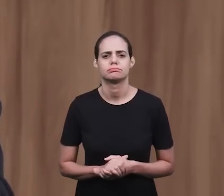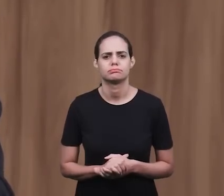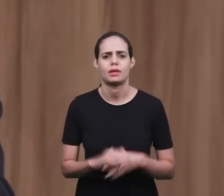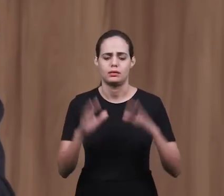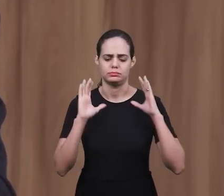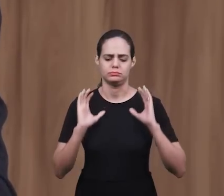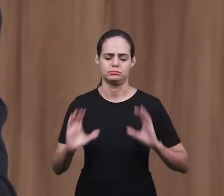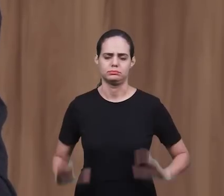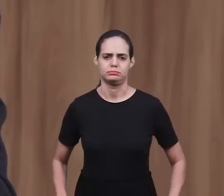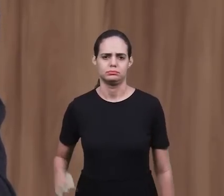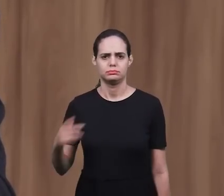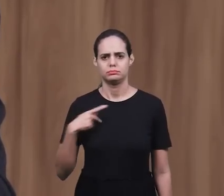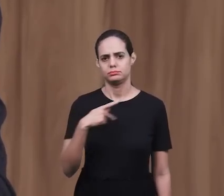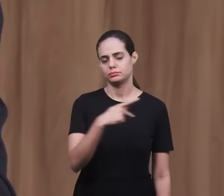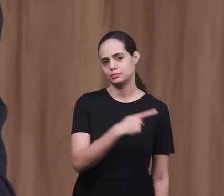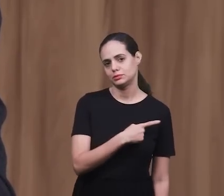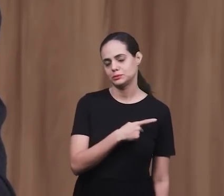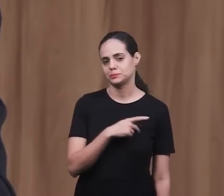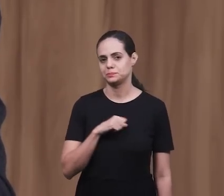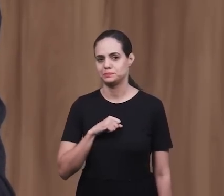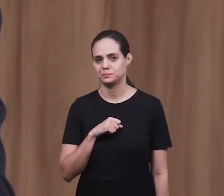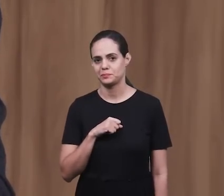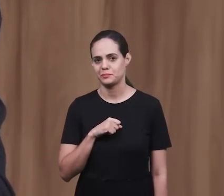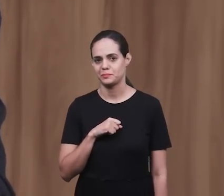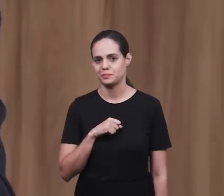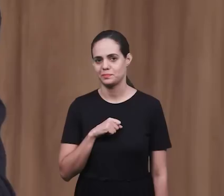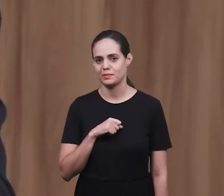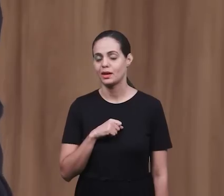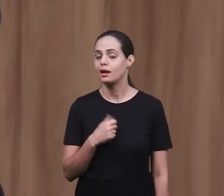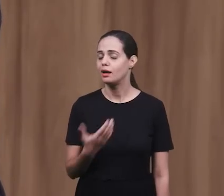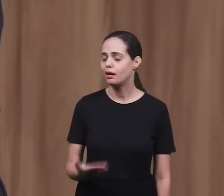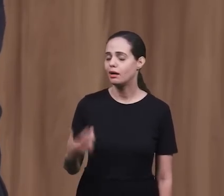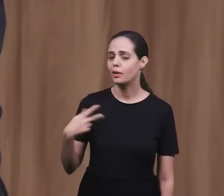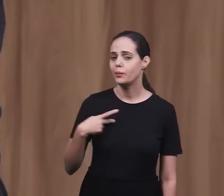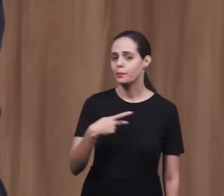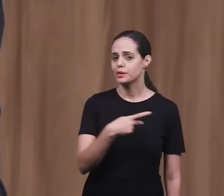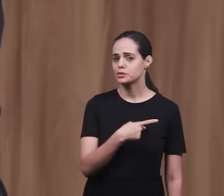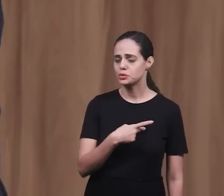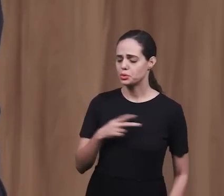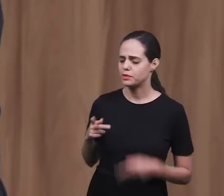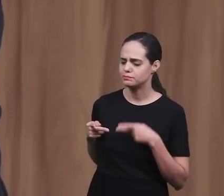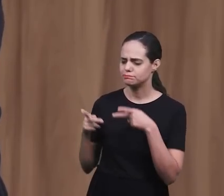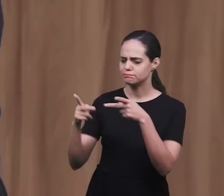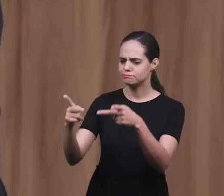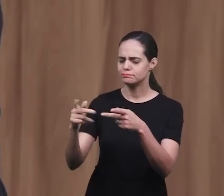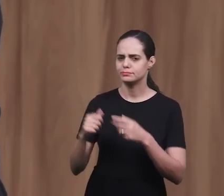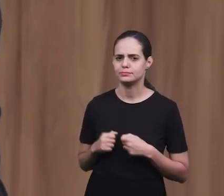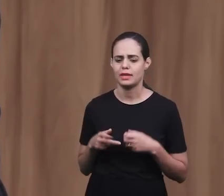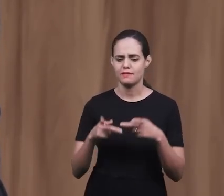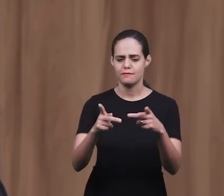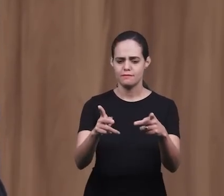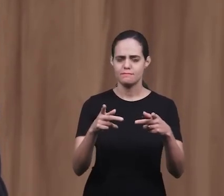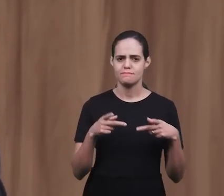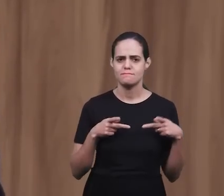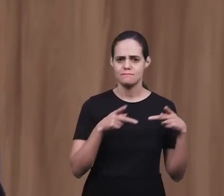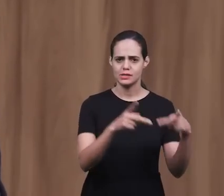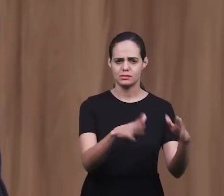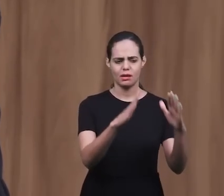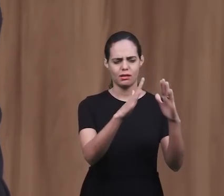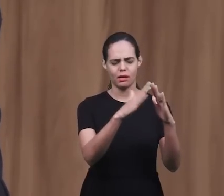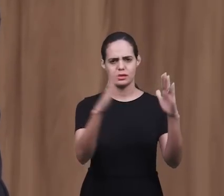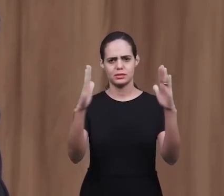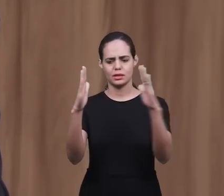quando ele é um hóspede de uma casa, ou seja, mesmo que seja aquela visitinha rápida, pastoral, né, ou às